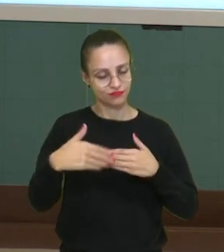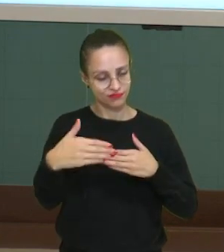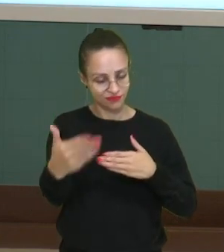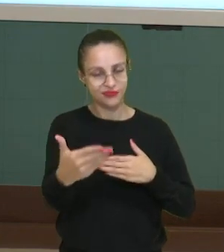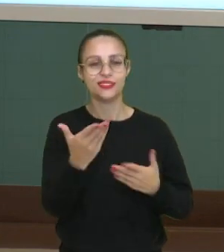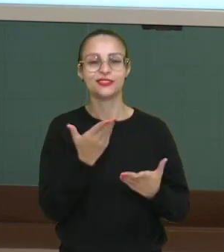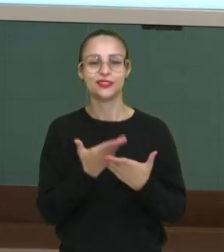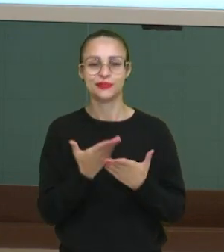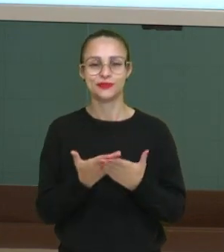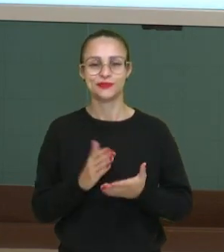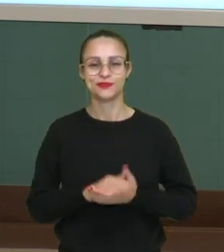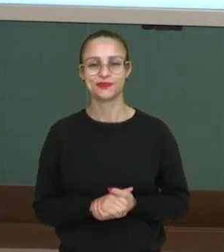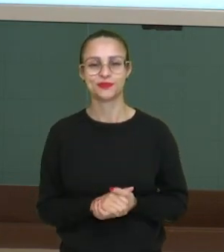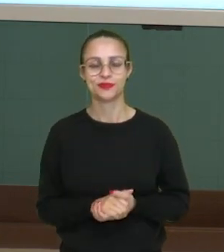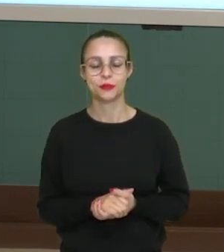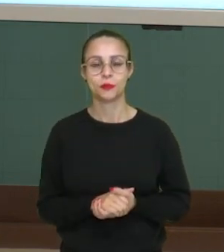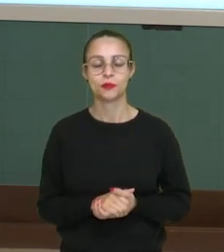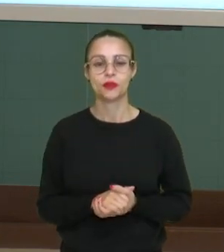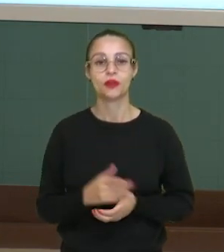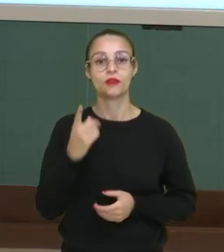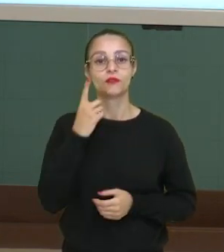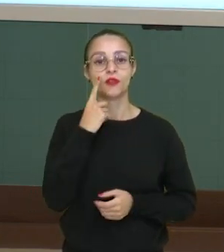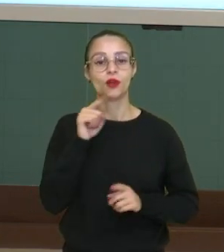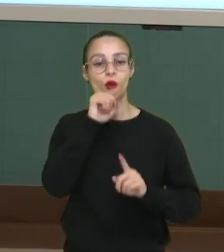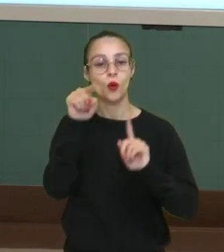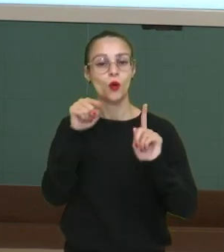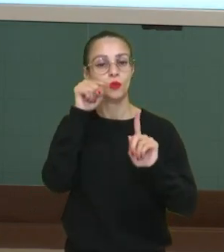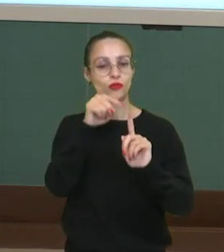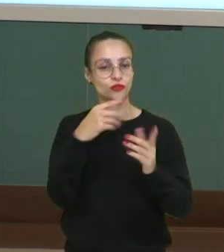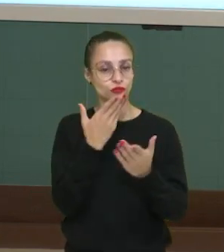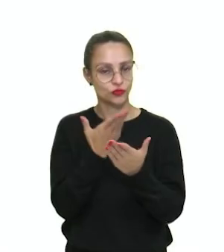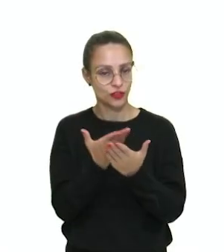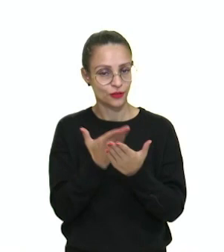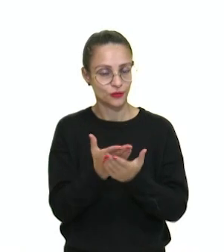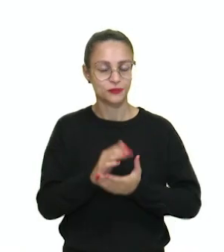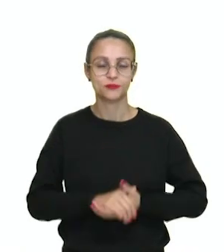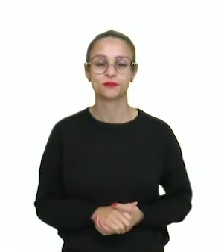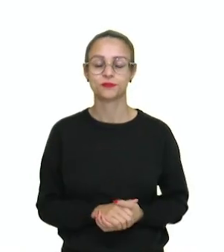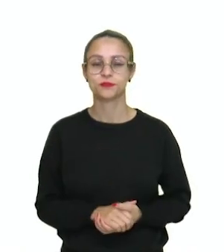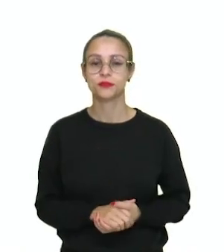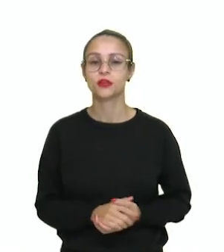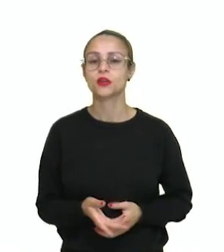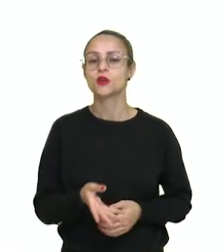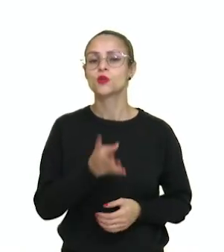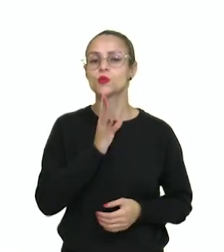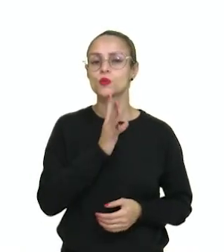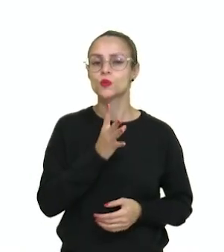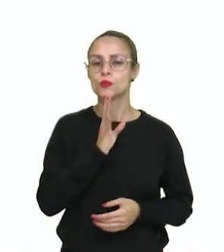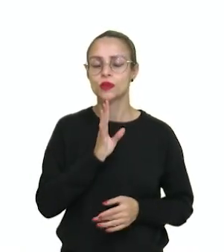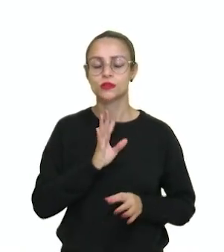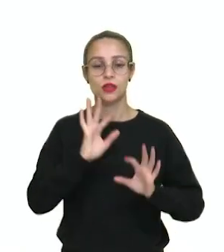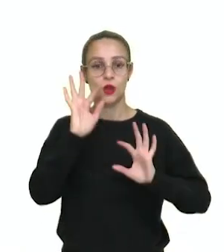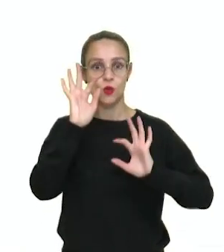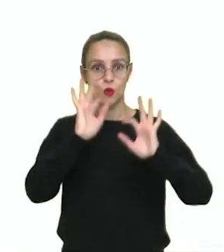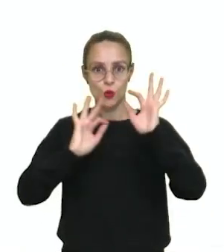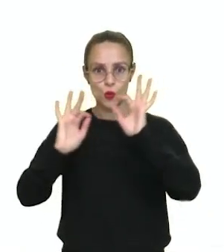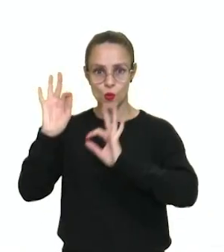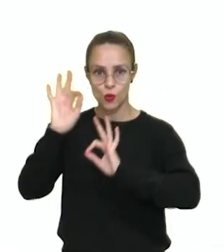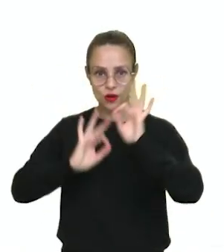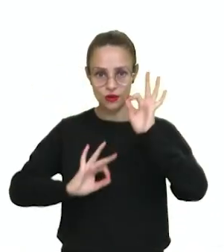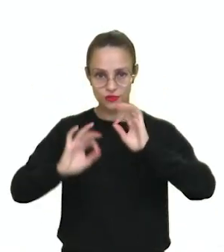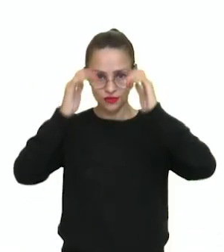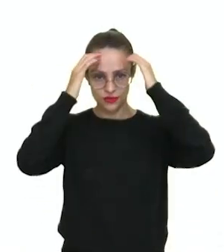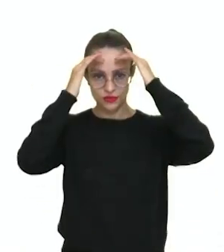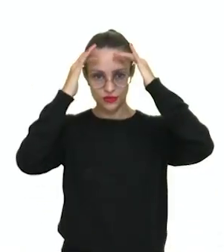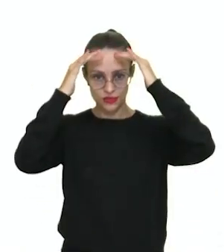aulas. Então, vamos para os objetivos da aula? Conhecer a organização do sistema nervoso.